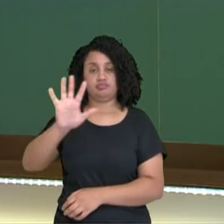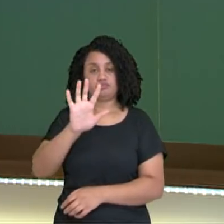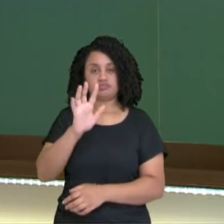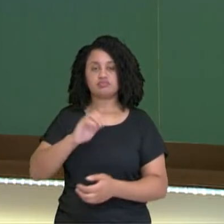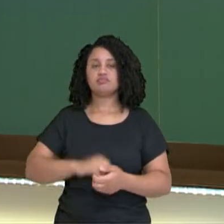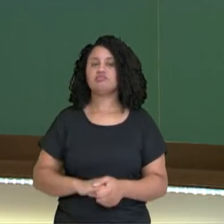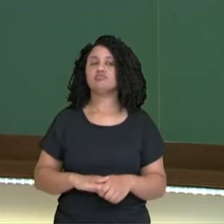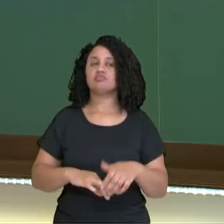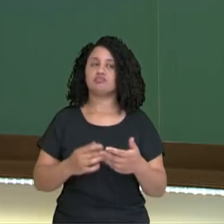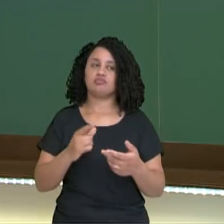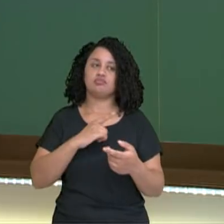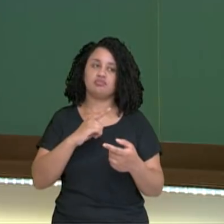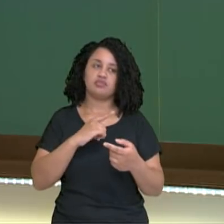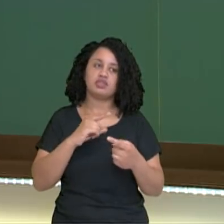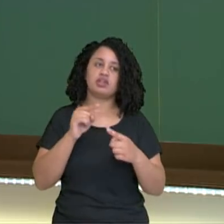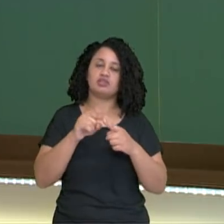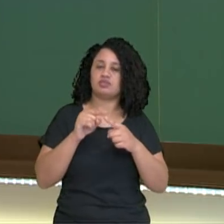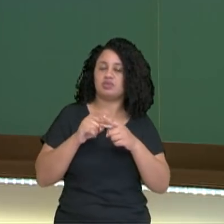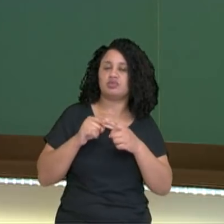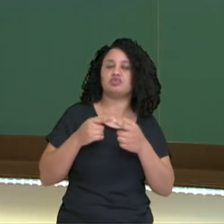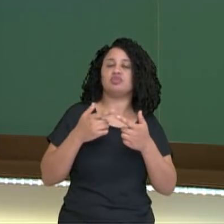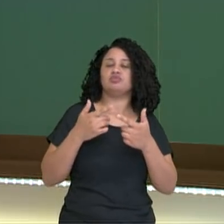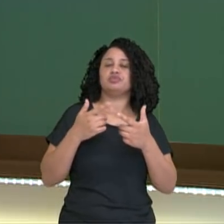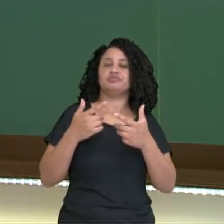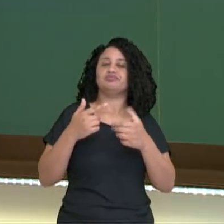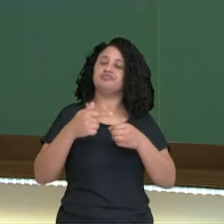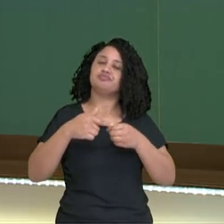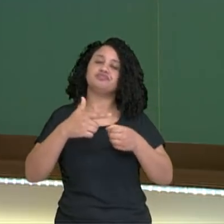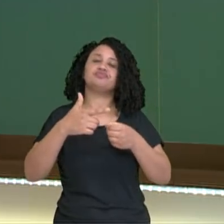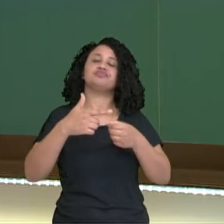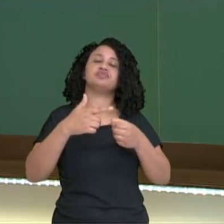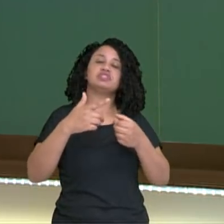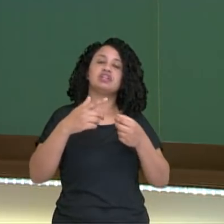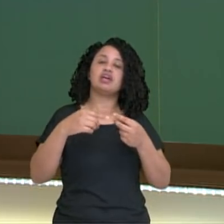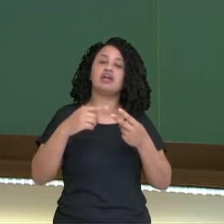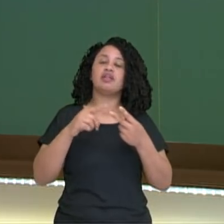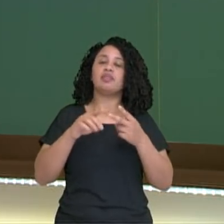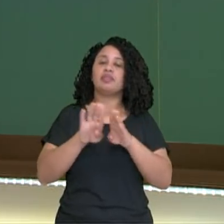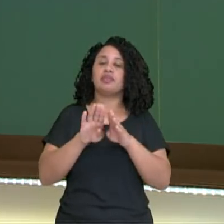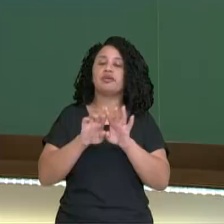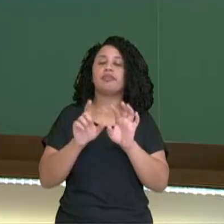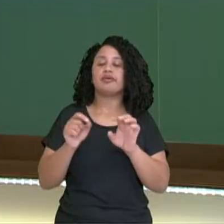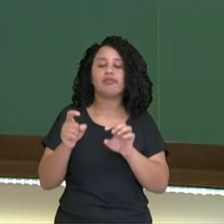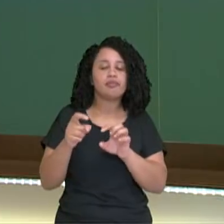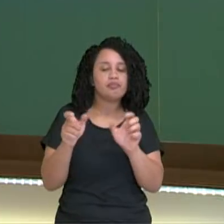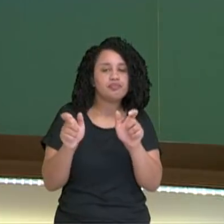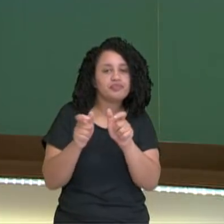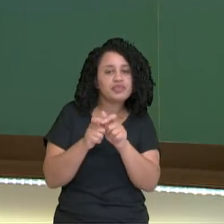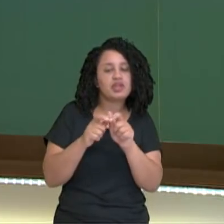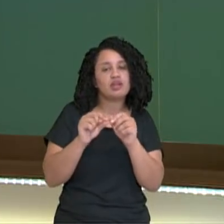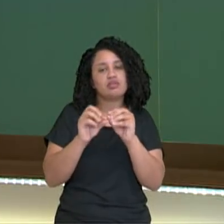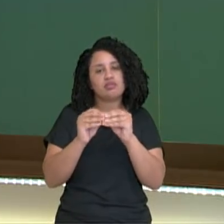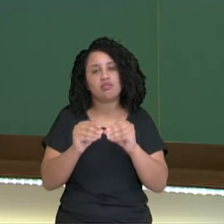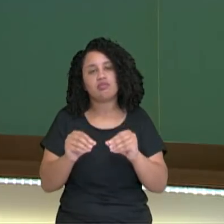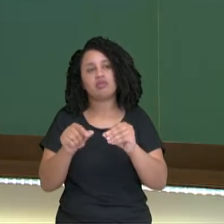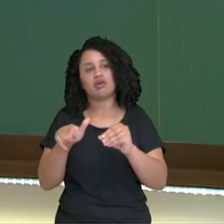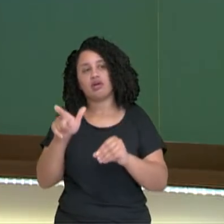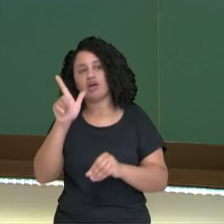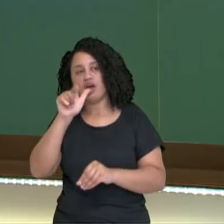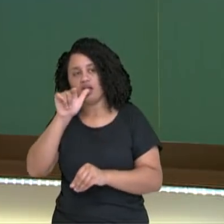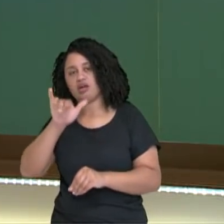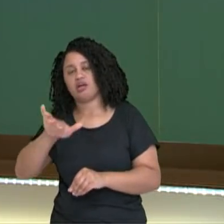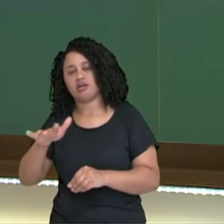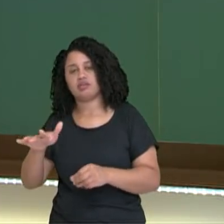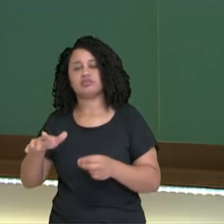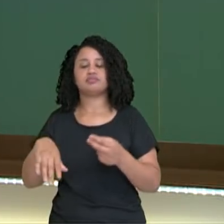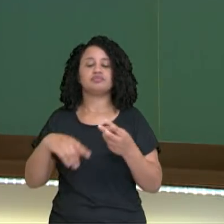os combustíveis fósseis, nós temos os micro-organismos fazendo decomposição na água, nós temos